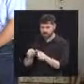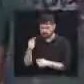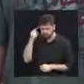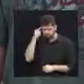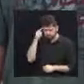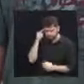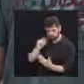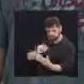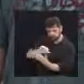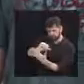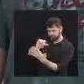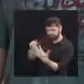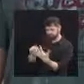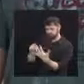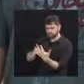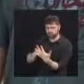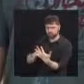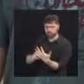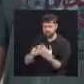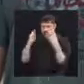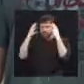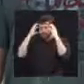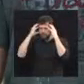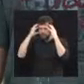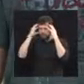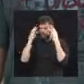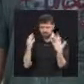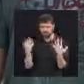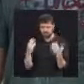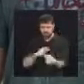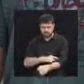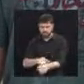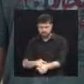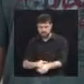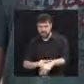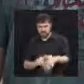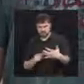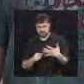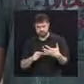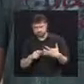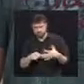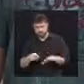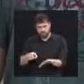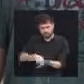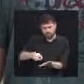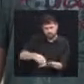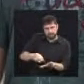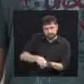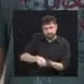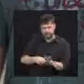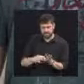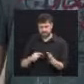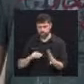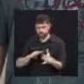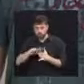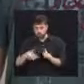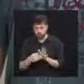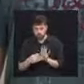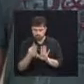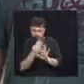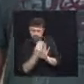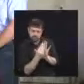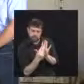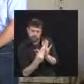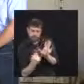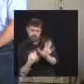humano. Então, aqui fica a cabeça, os ombros e tudo mais, né? Pés, os membros inferiores, a outra mão. Então nós